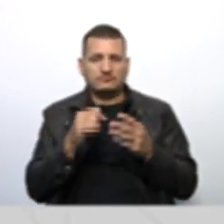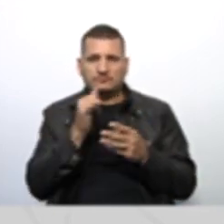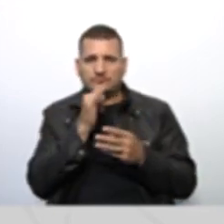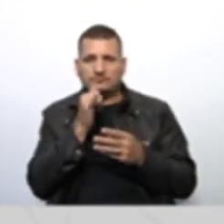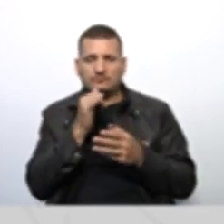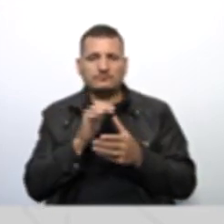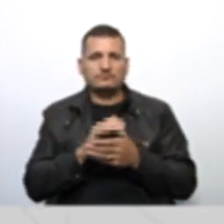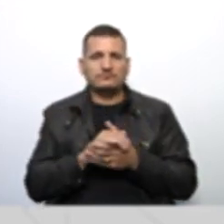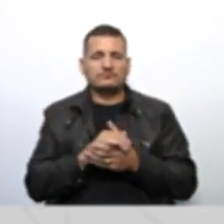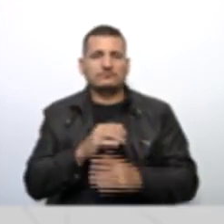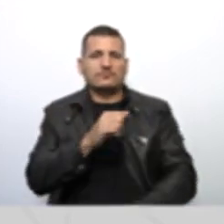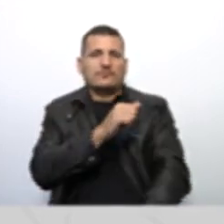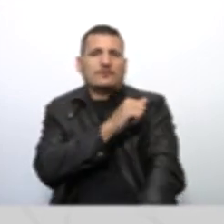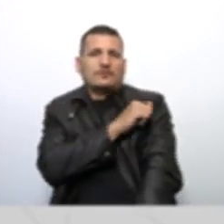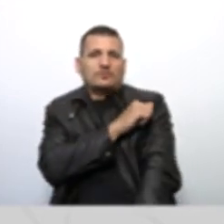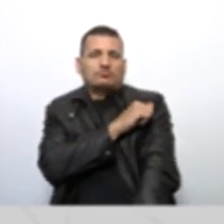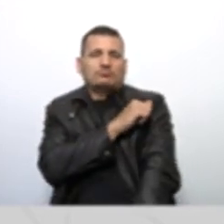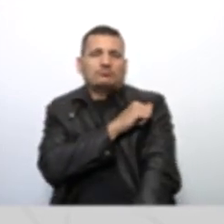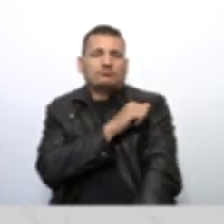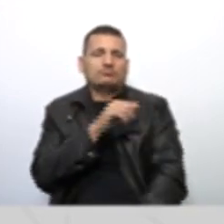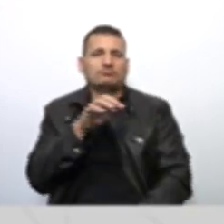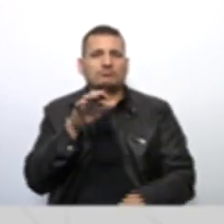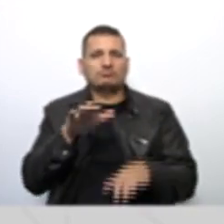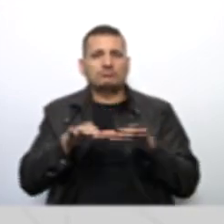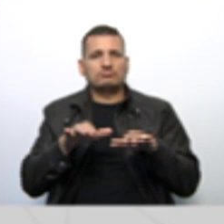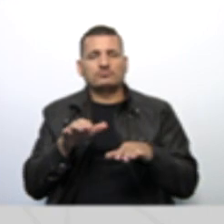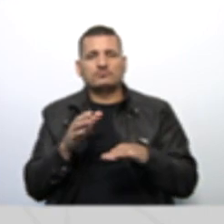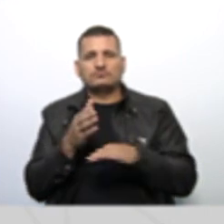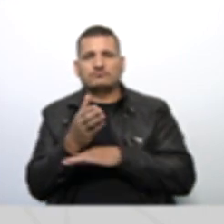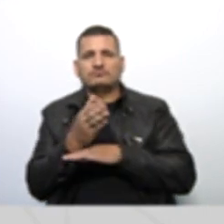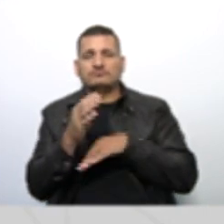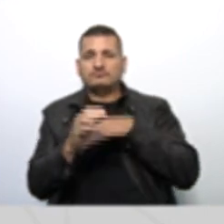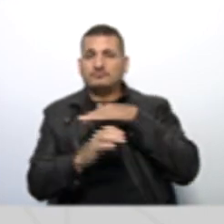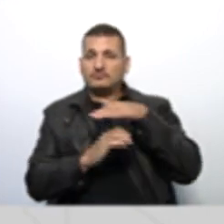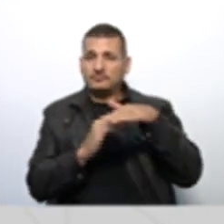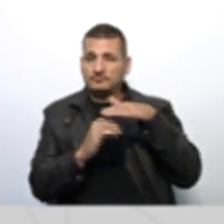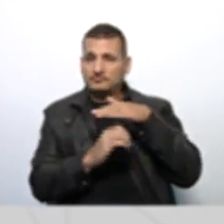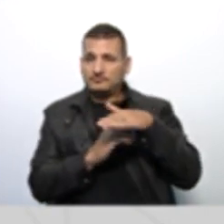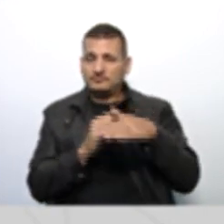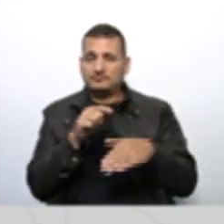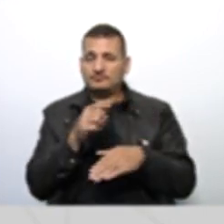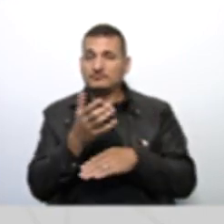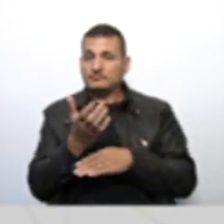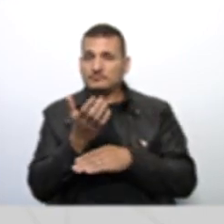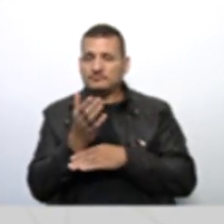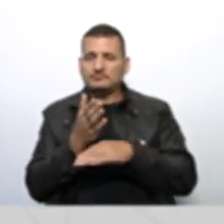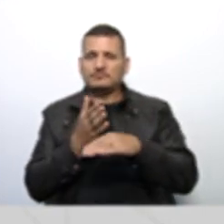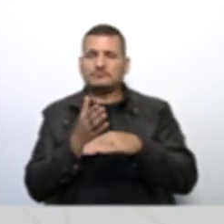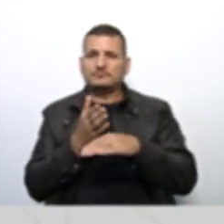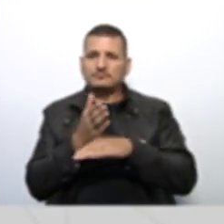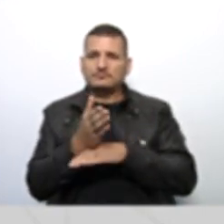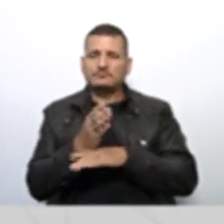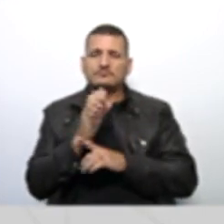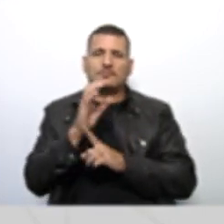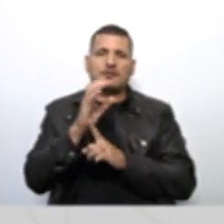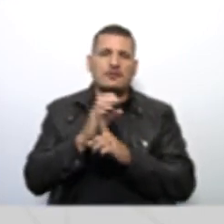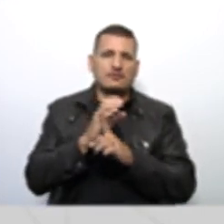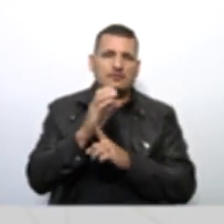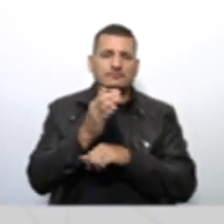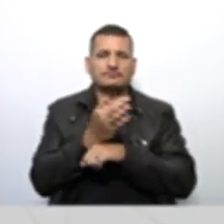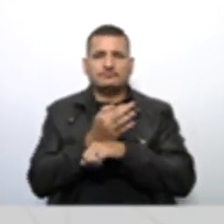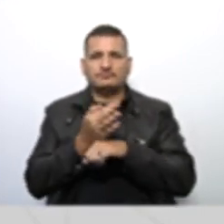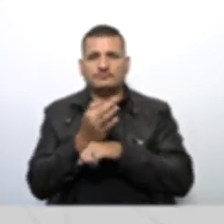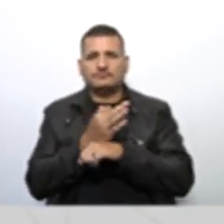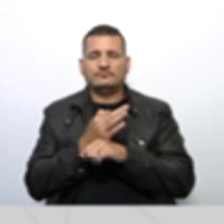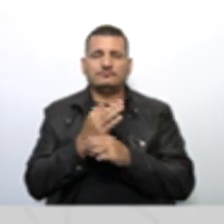até como funcionário da empresa, ou seja, ele vai estar na empresa dele, ele quer acessar o calendário de férias, quer